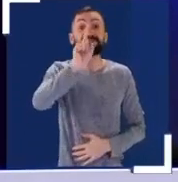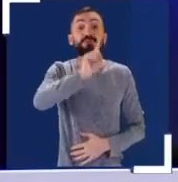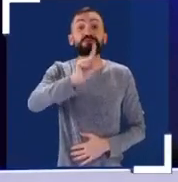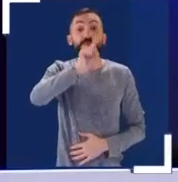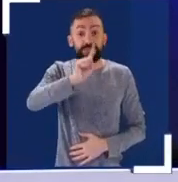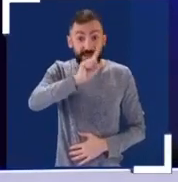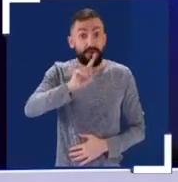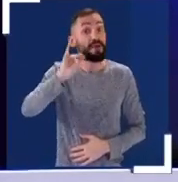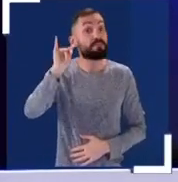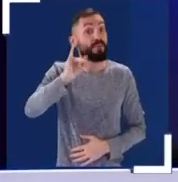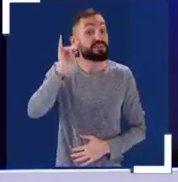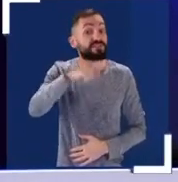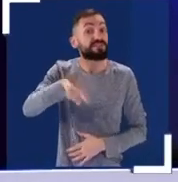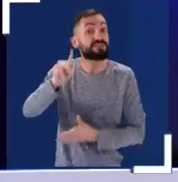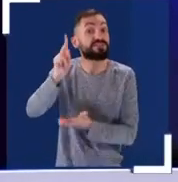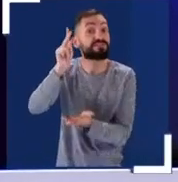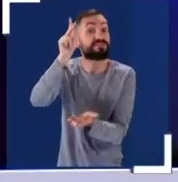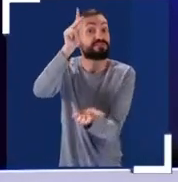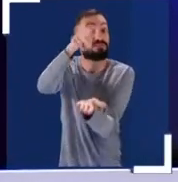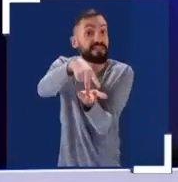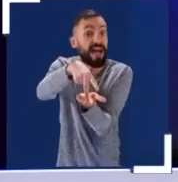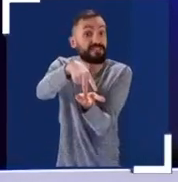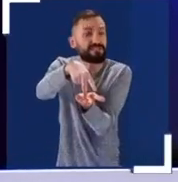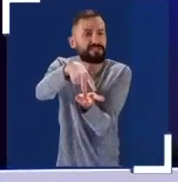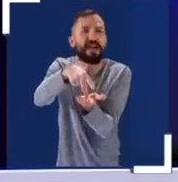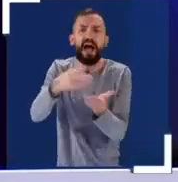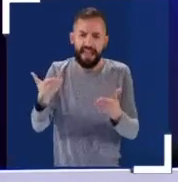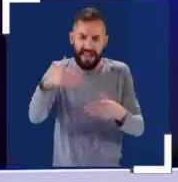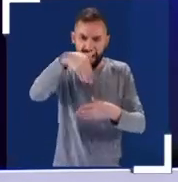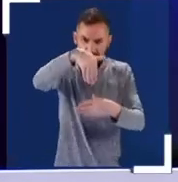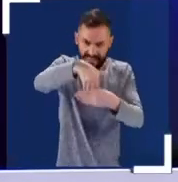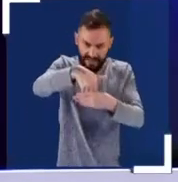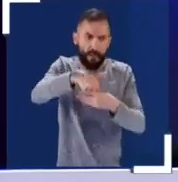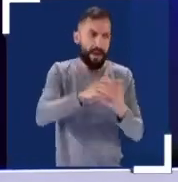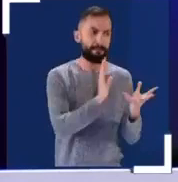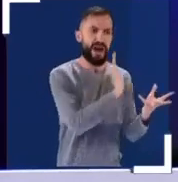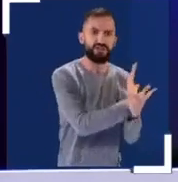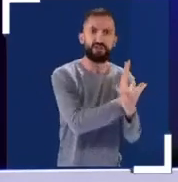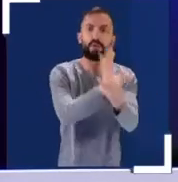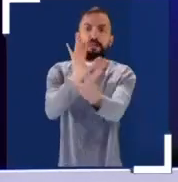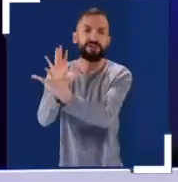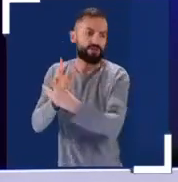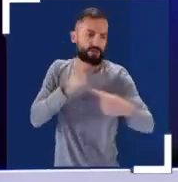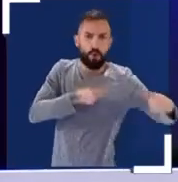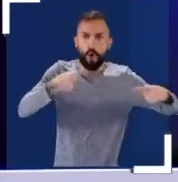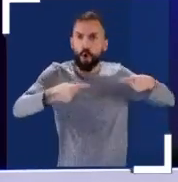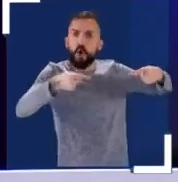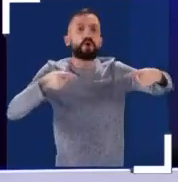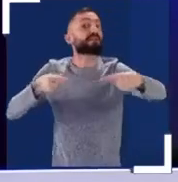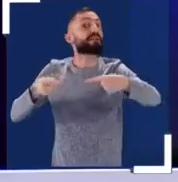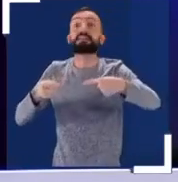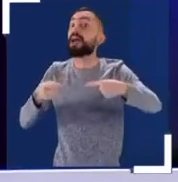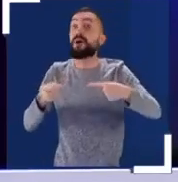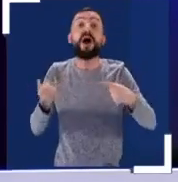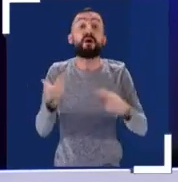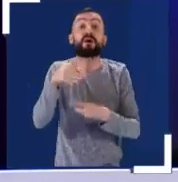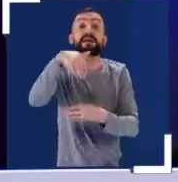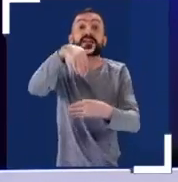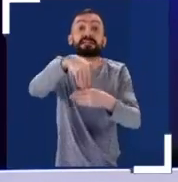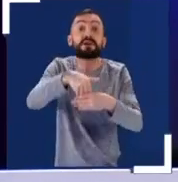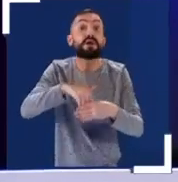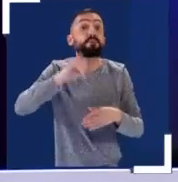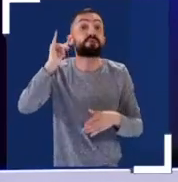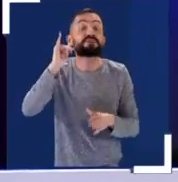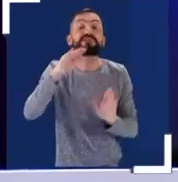a verdade. Essa eleição não é mais uma eleição de partidos apenas. É uma eleição de princípios, princípios de